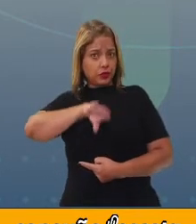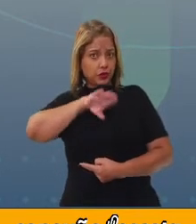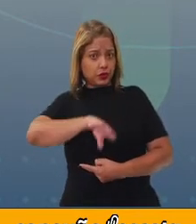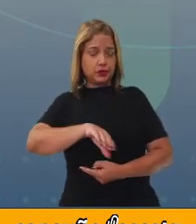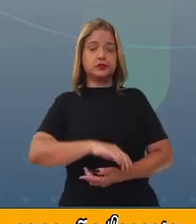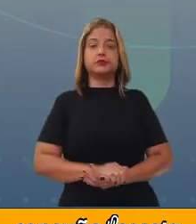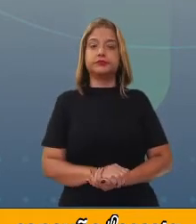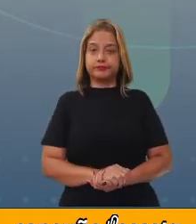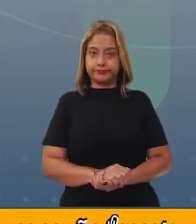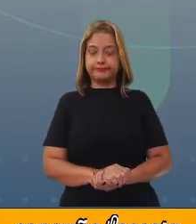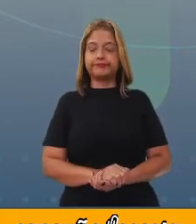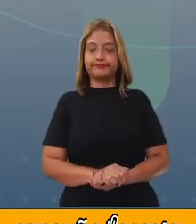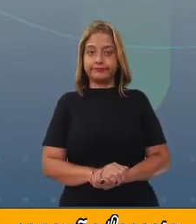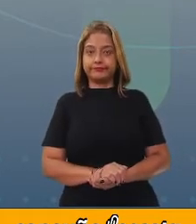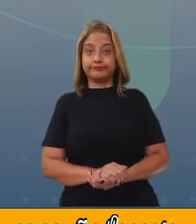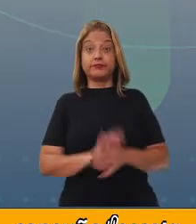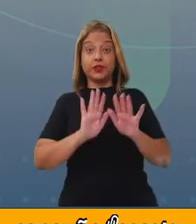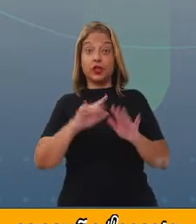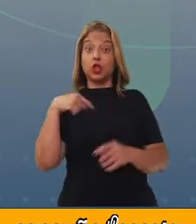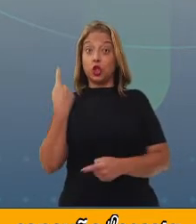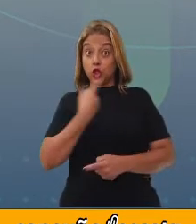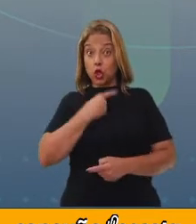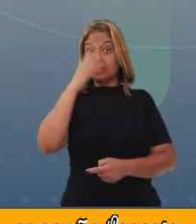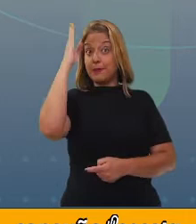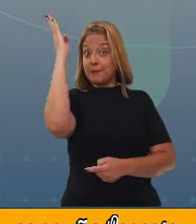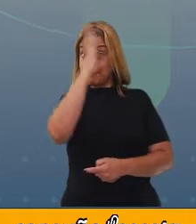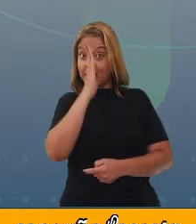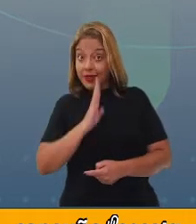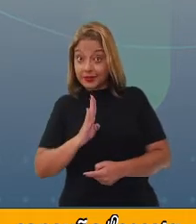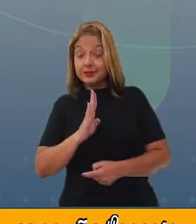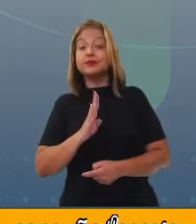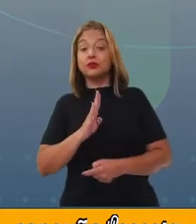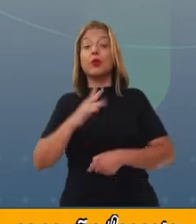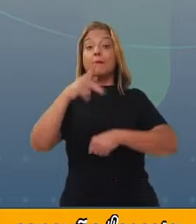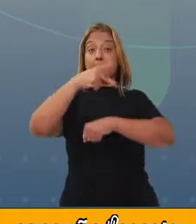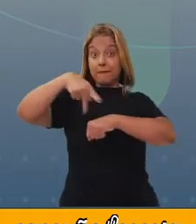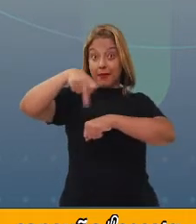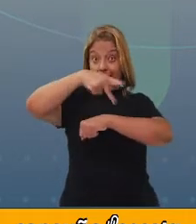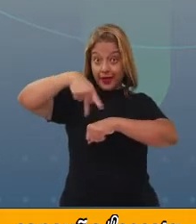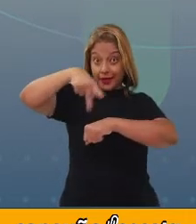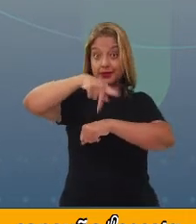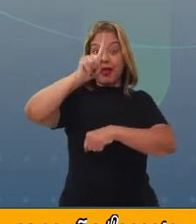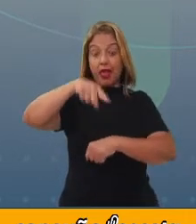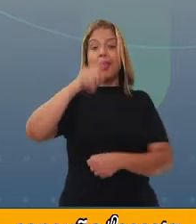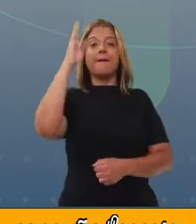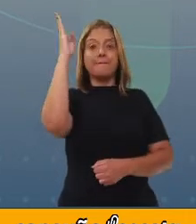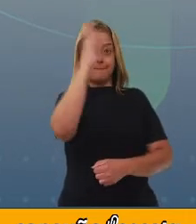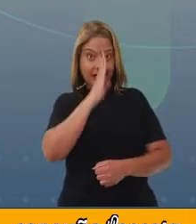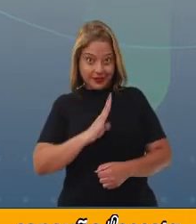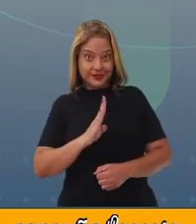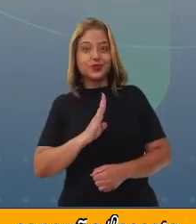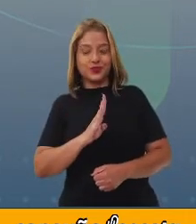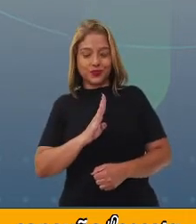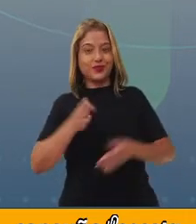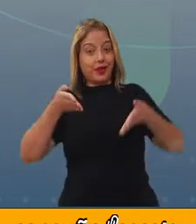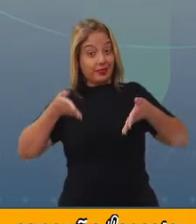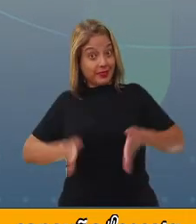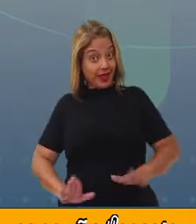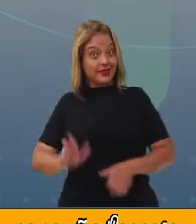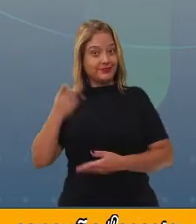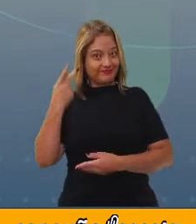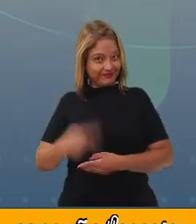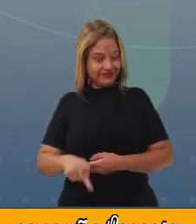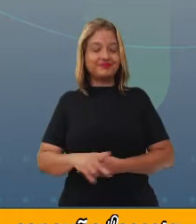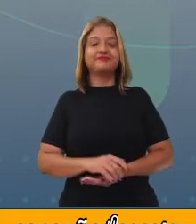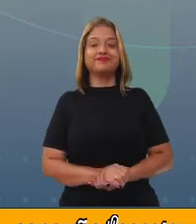Bem, nós somos brasileiros, a nossa pátria, o nosso país é o Brasil.